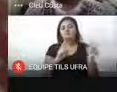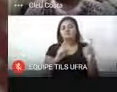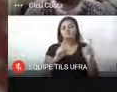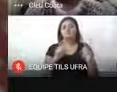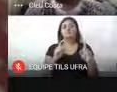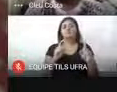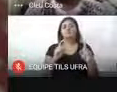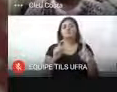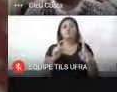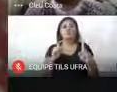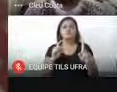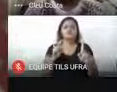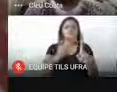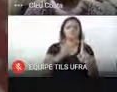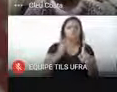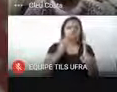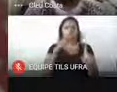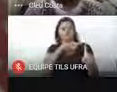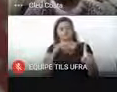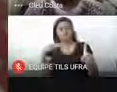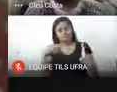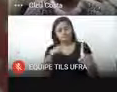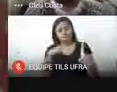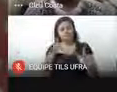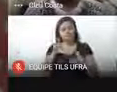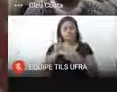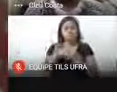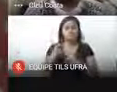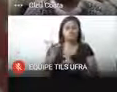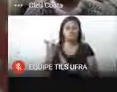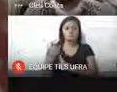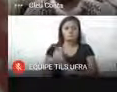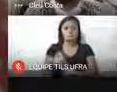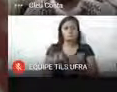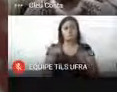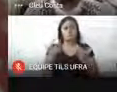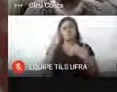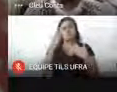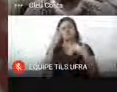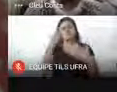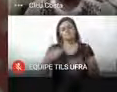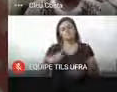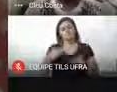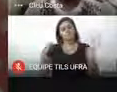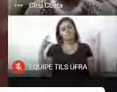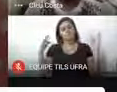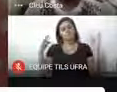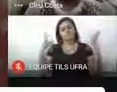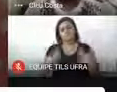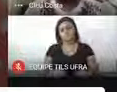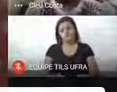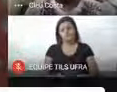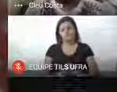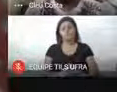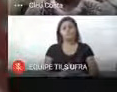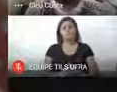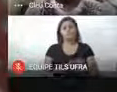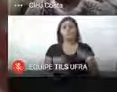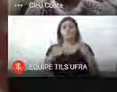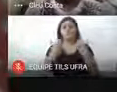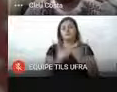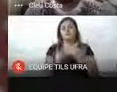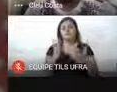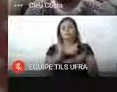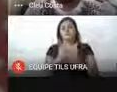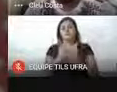identidade nas artes. E do mais, é agradecer mesmo a presença de todo mundo. O evento sempre é muito participativo.